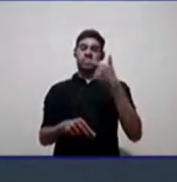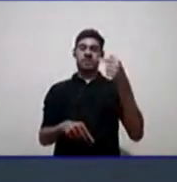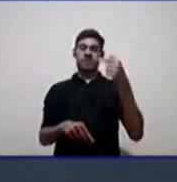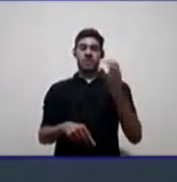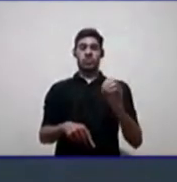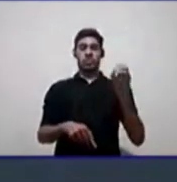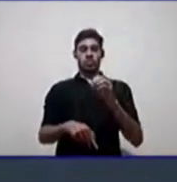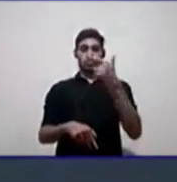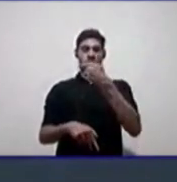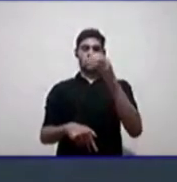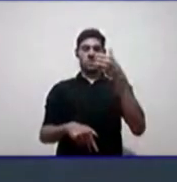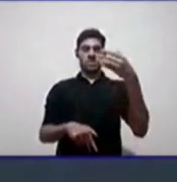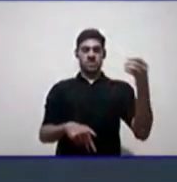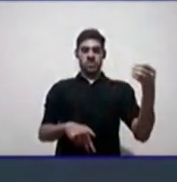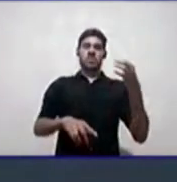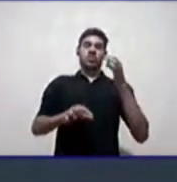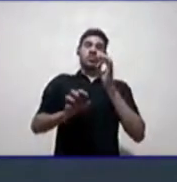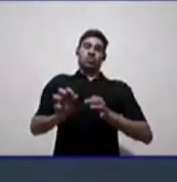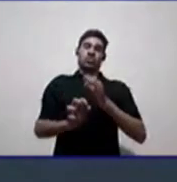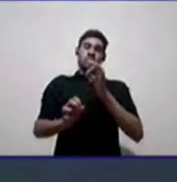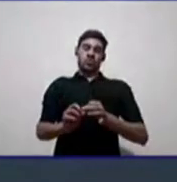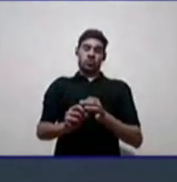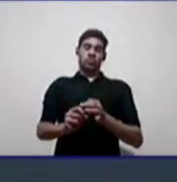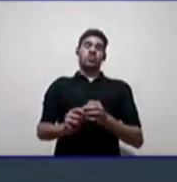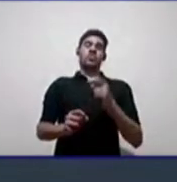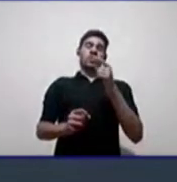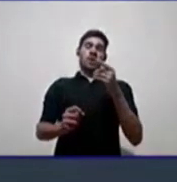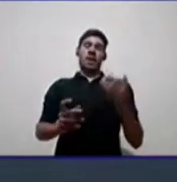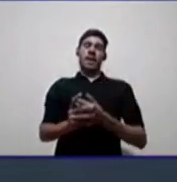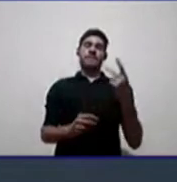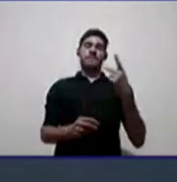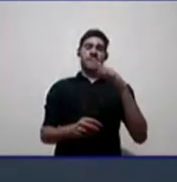2020, no julgamento da questão de ordem na